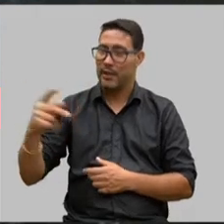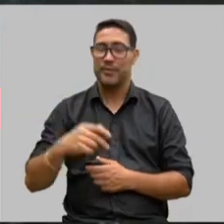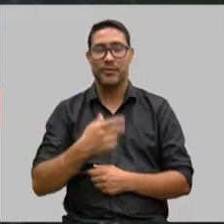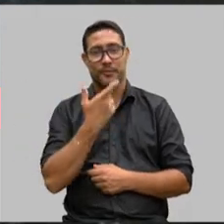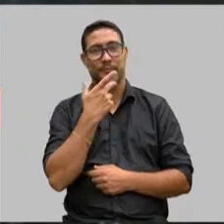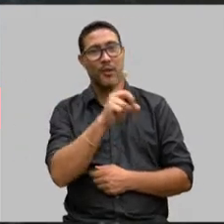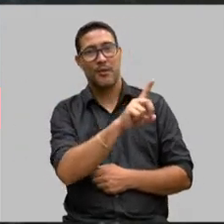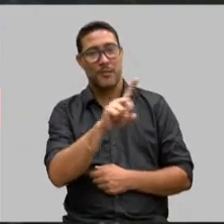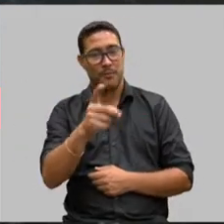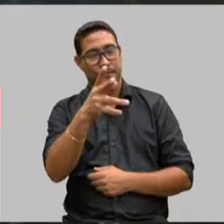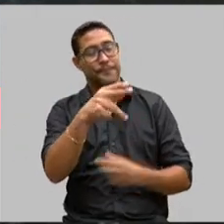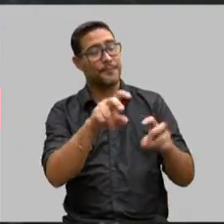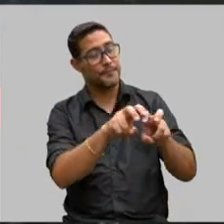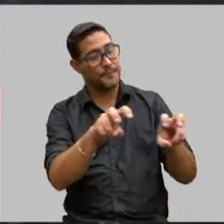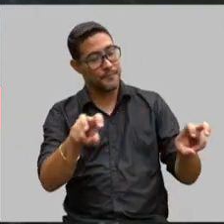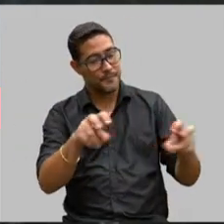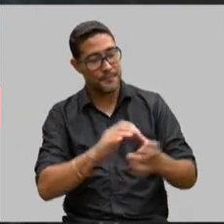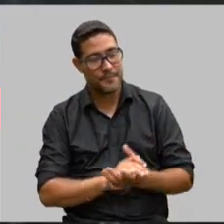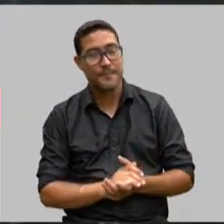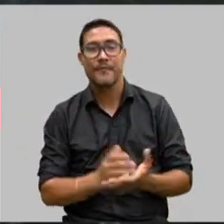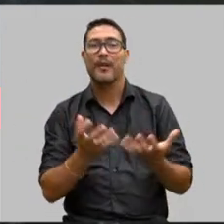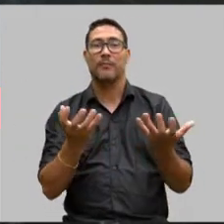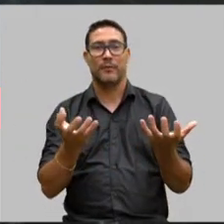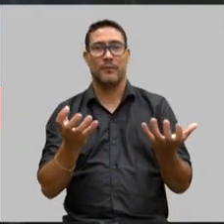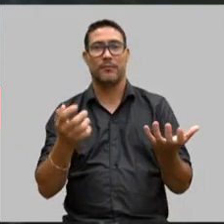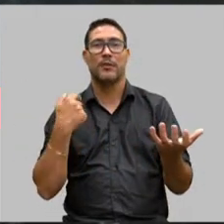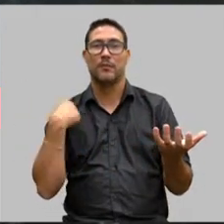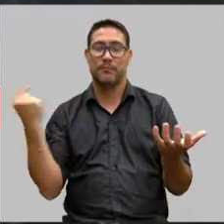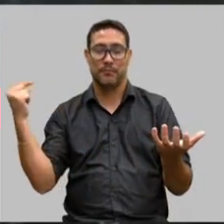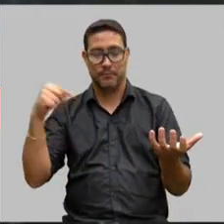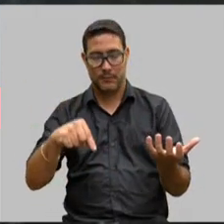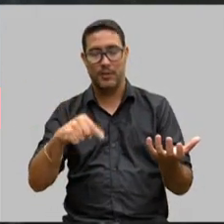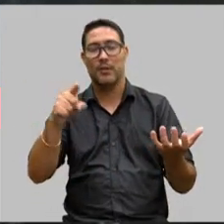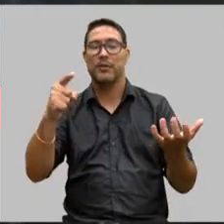a toda a mesa. Eu quero trazer a minha saudação